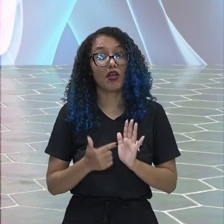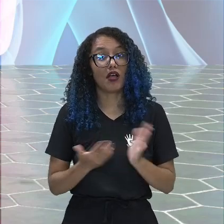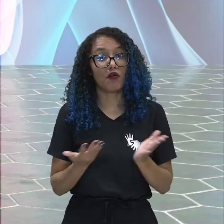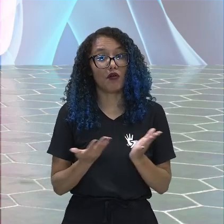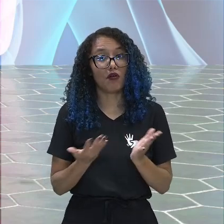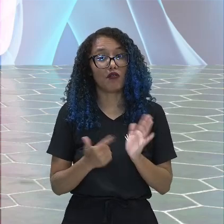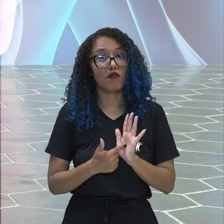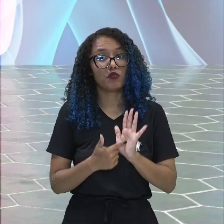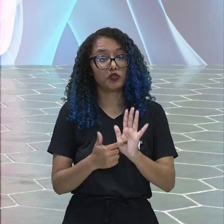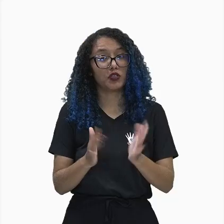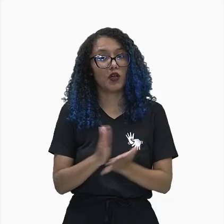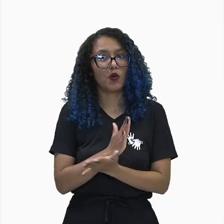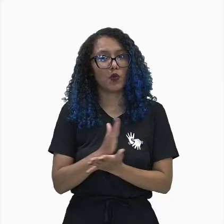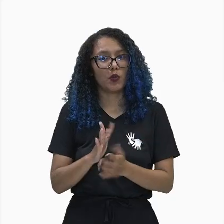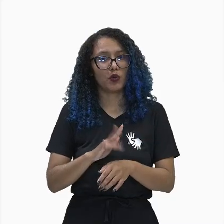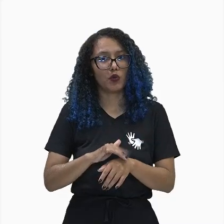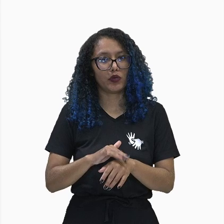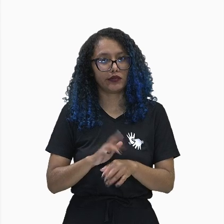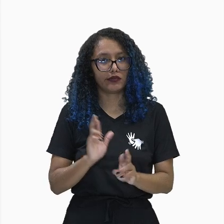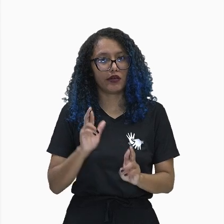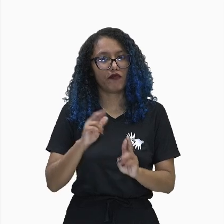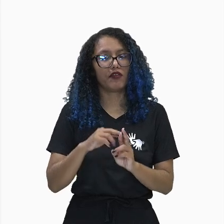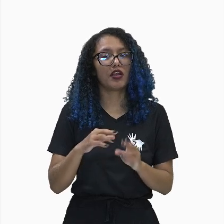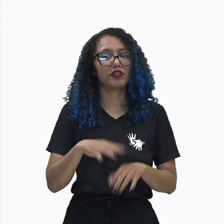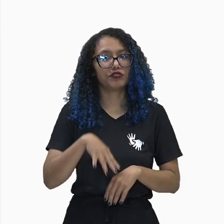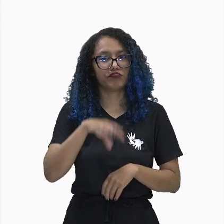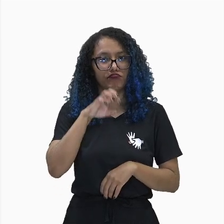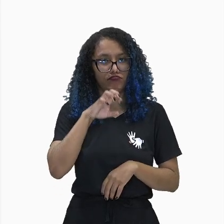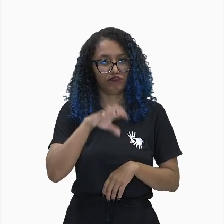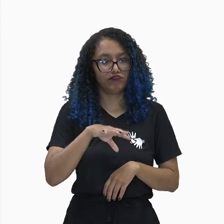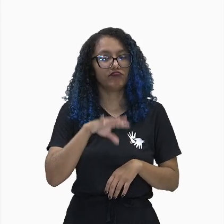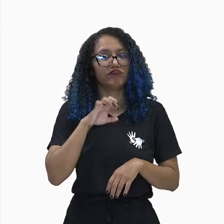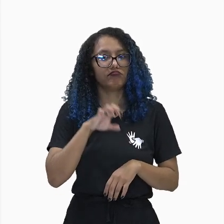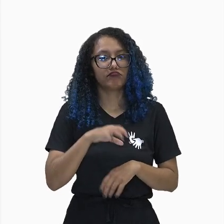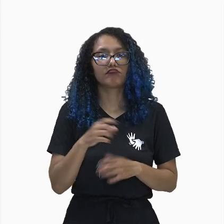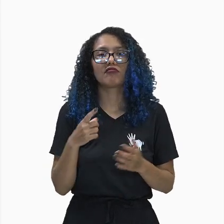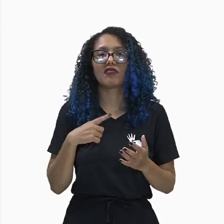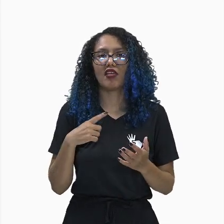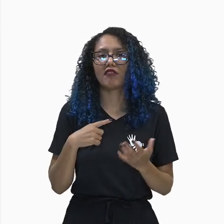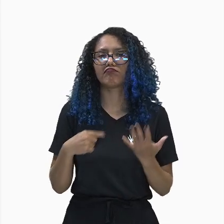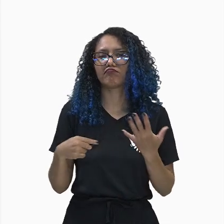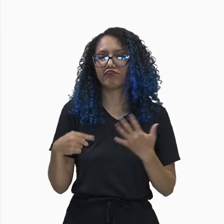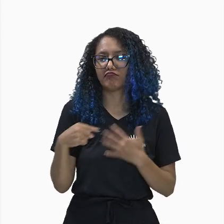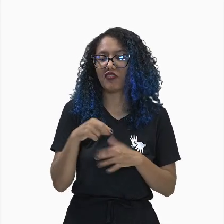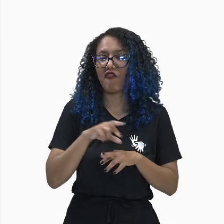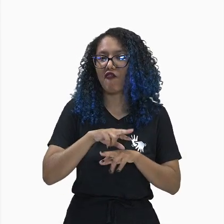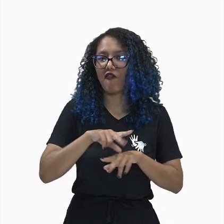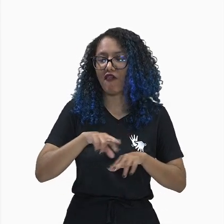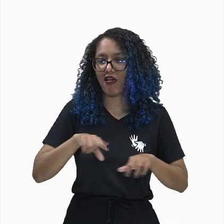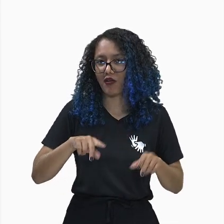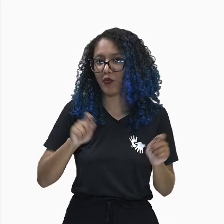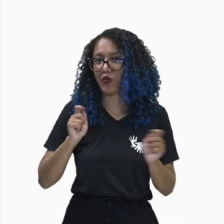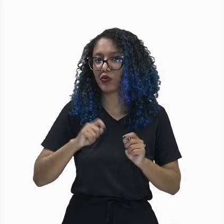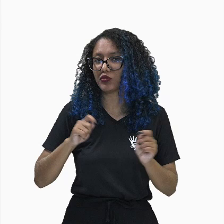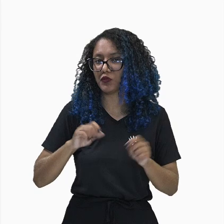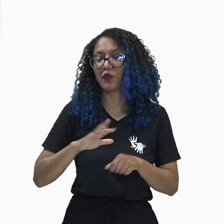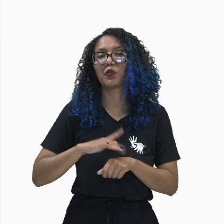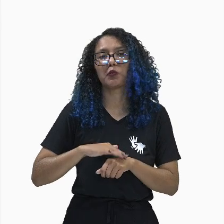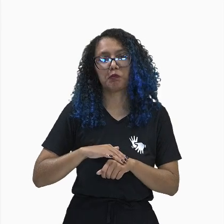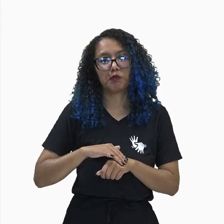doenças aí do sistema respiratório. Vejam vocês que são vários fatores causadores de doenças.